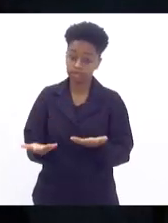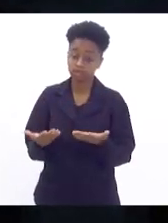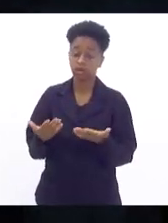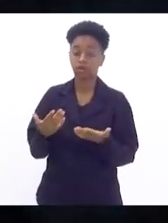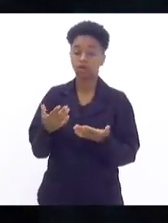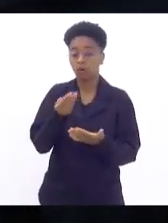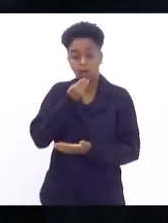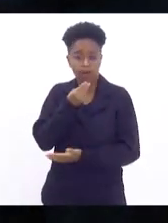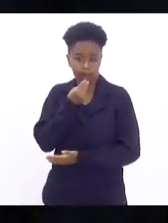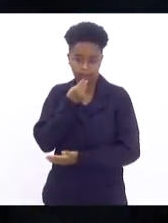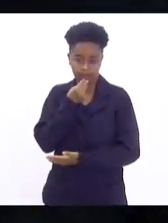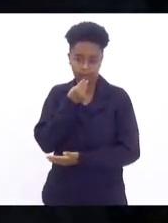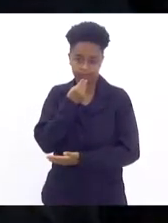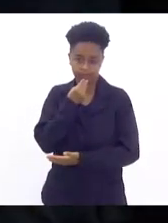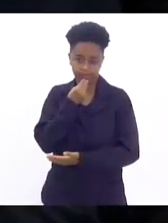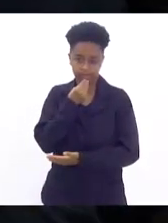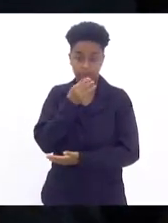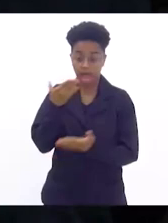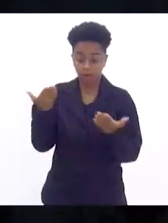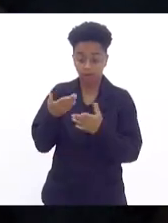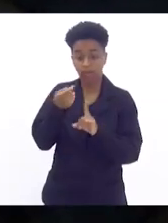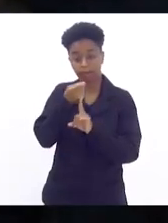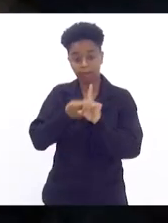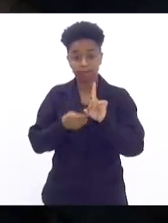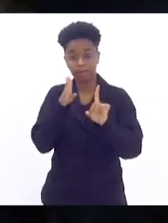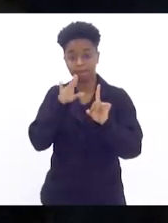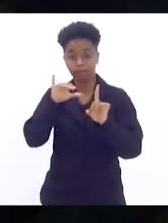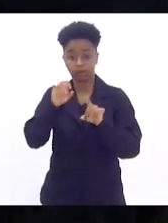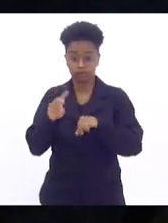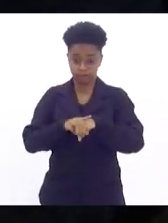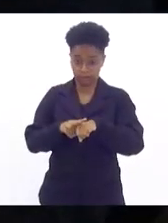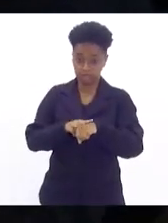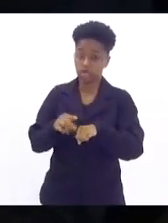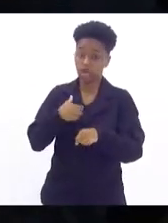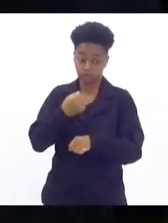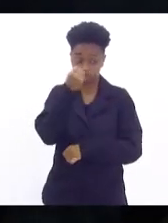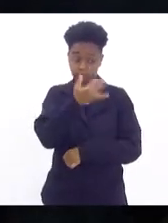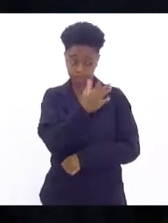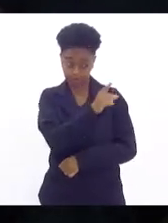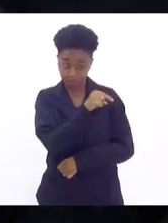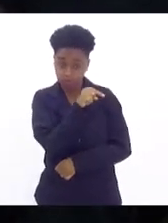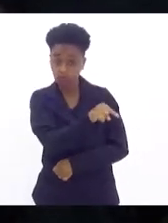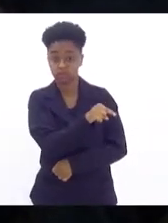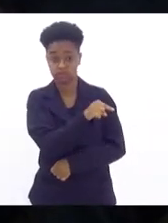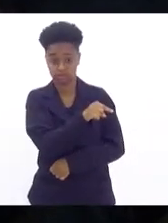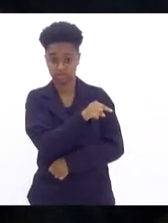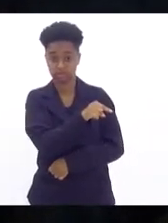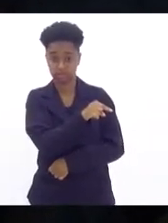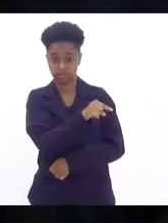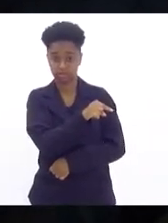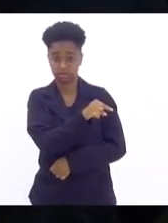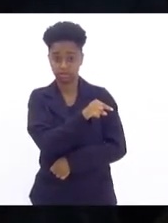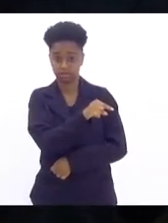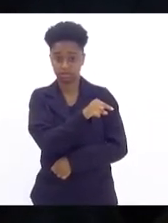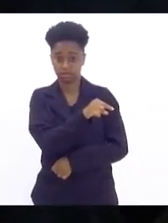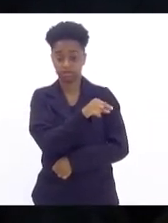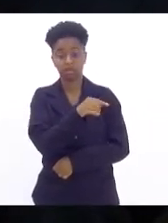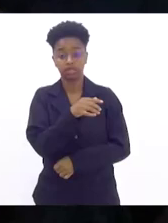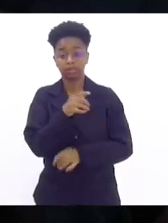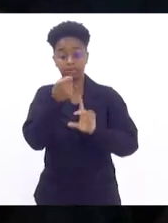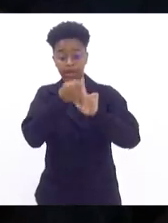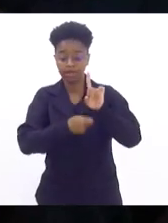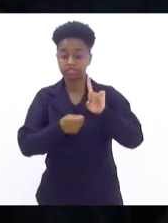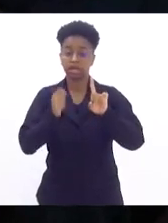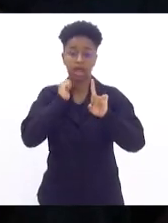é óbvio estamos no mês de abril verde e falei que vossa excelência pelo pelo mês já meio abriu verde